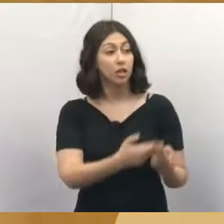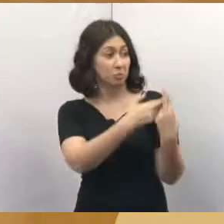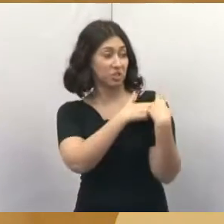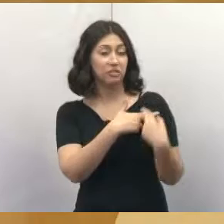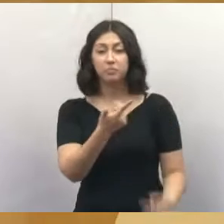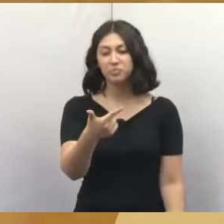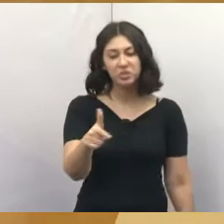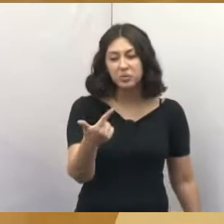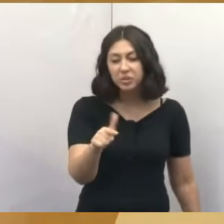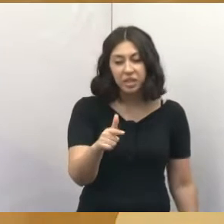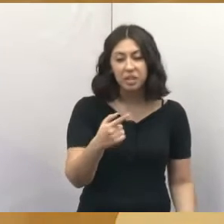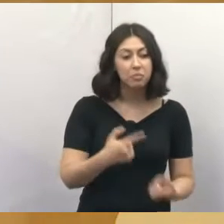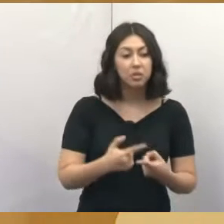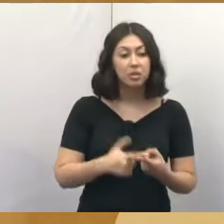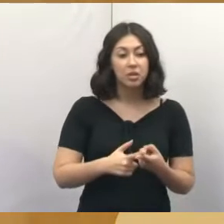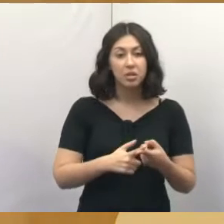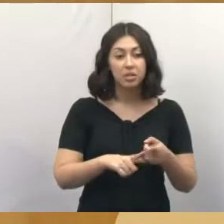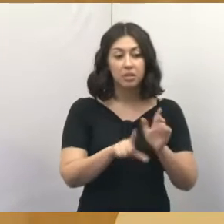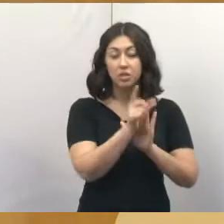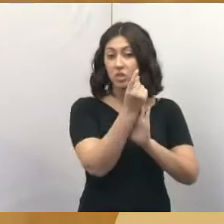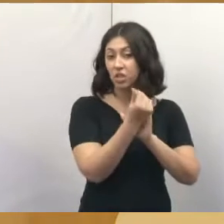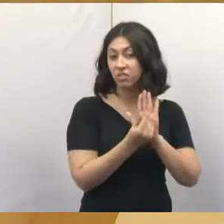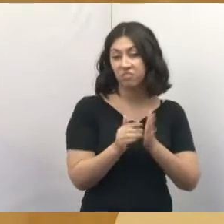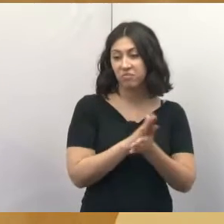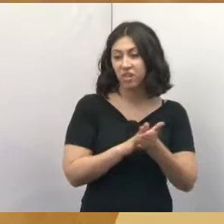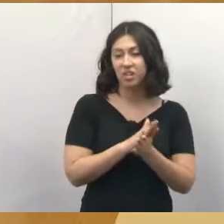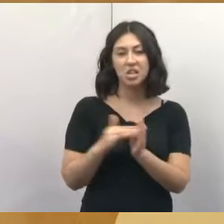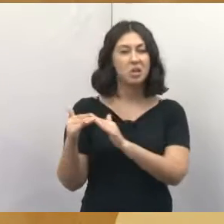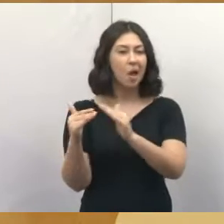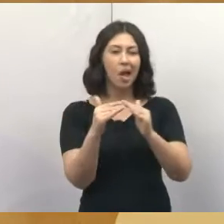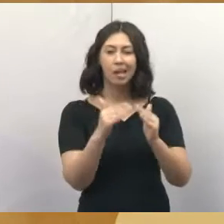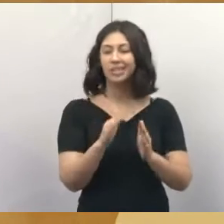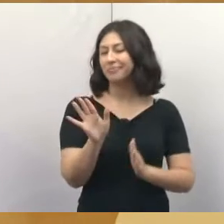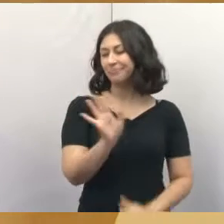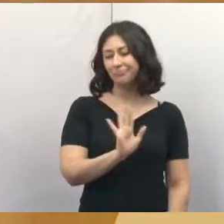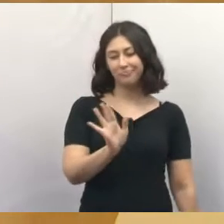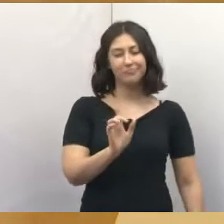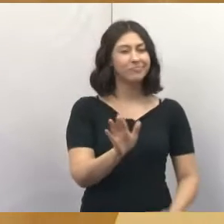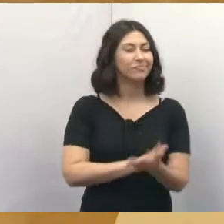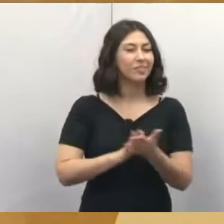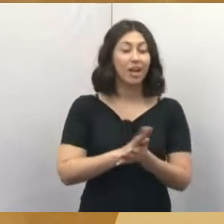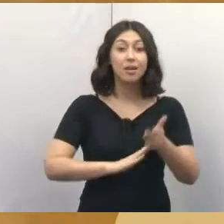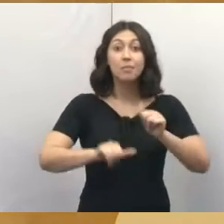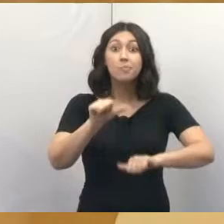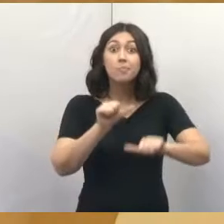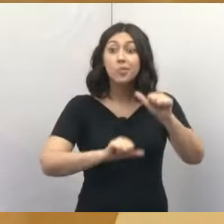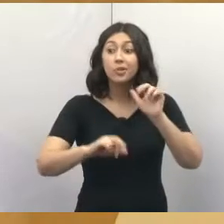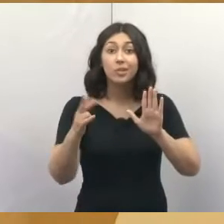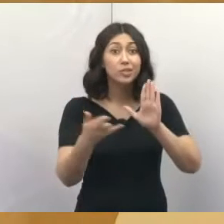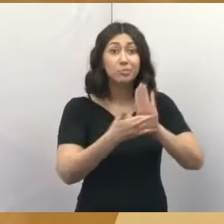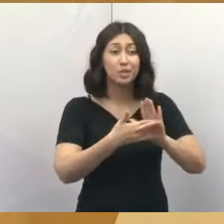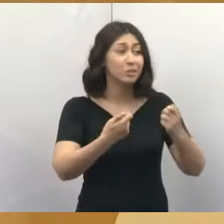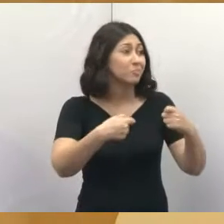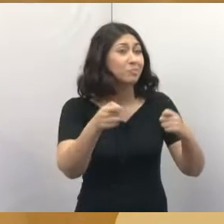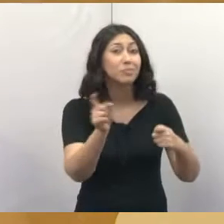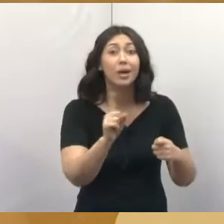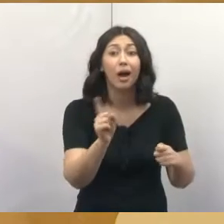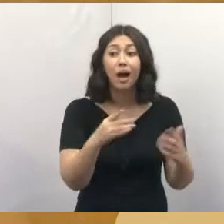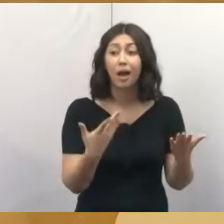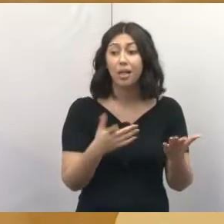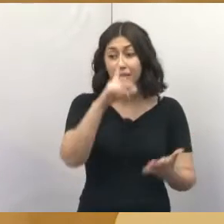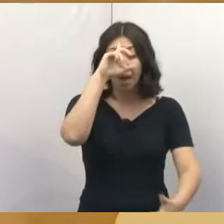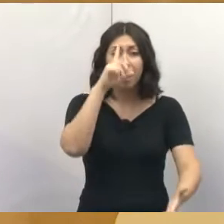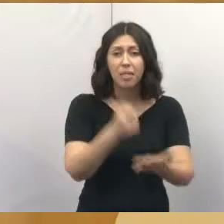está tendo porque nós falou, ninguém deixou. Coerente, não é coerente o que está sendo feito, está mudando o regimento uma parte que não precisa. Em suas